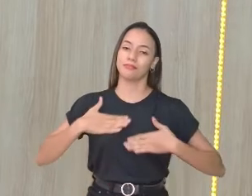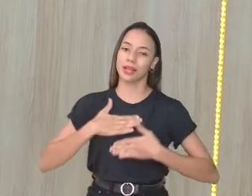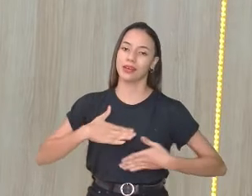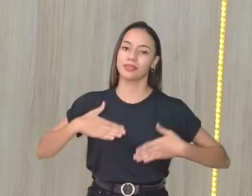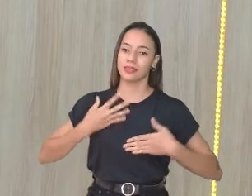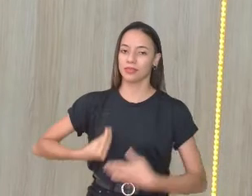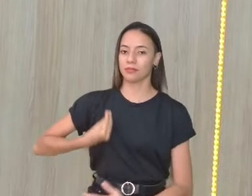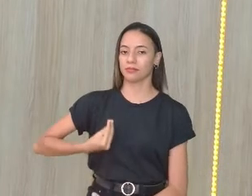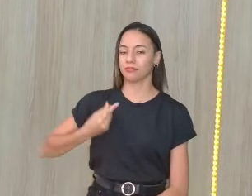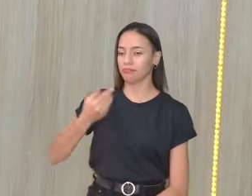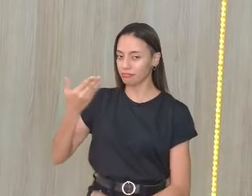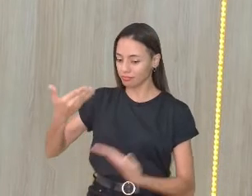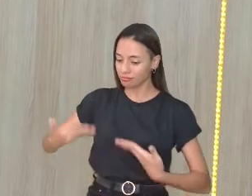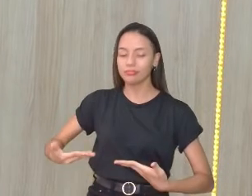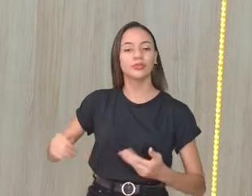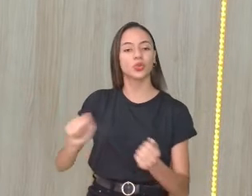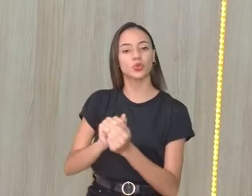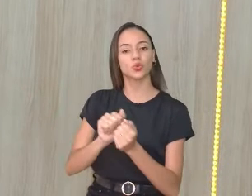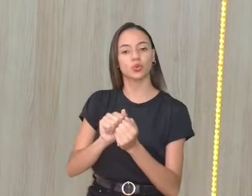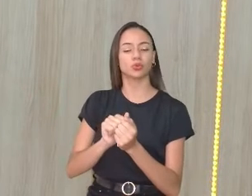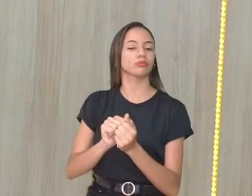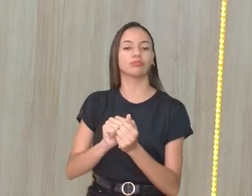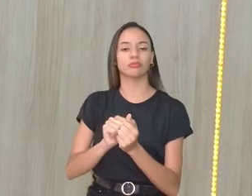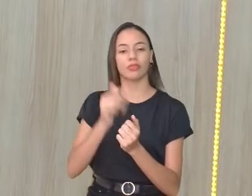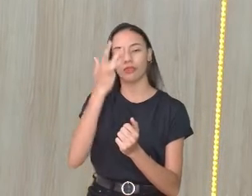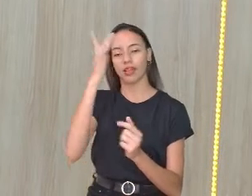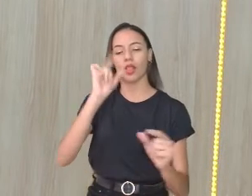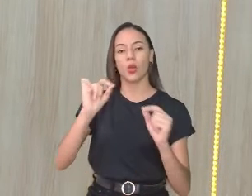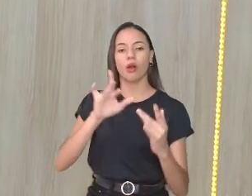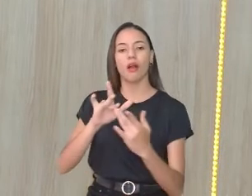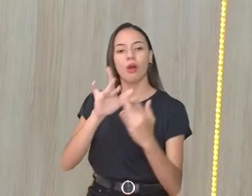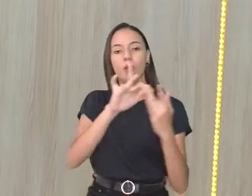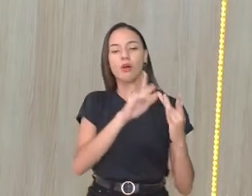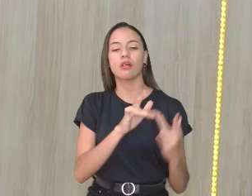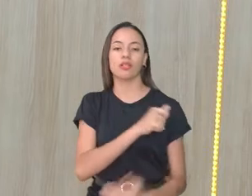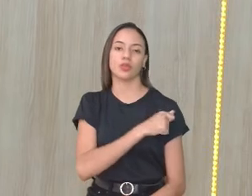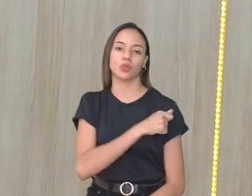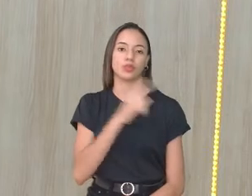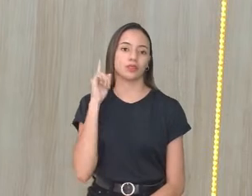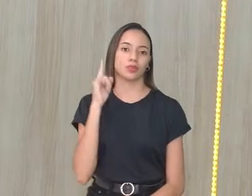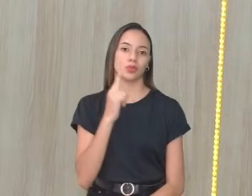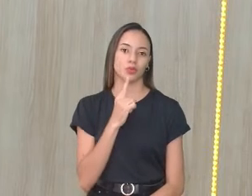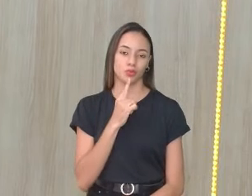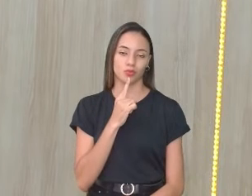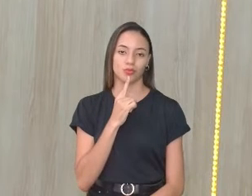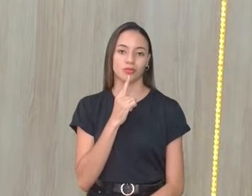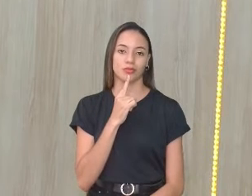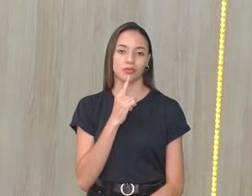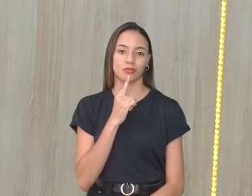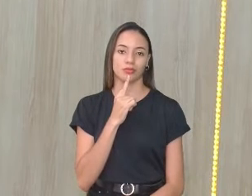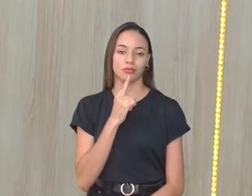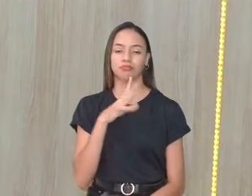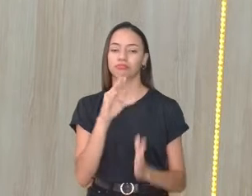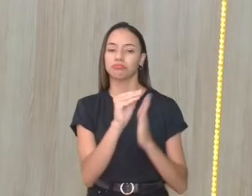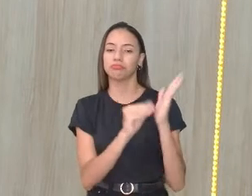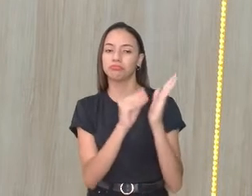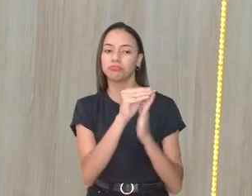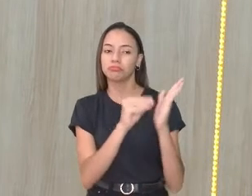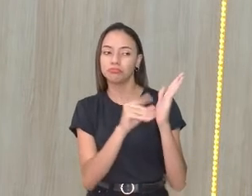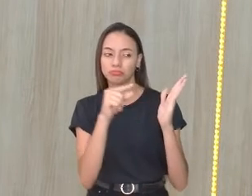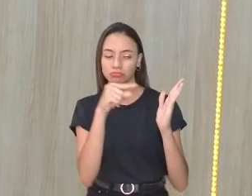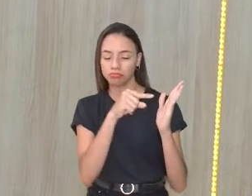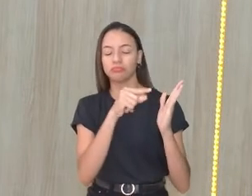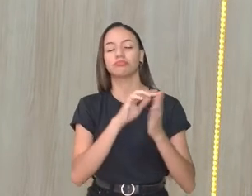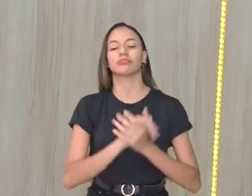né, ter você aqui facilitando aí esse contato dos estudantes surdos com os conteúdos, né?